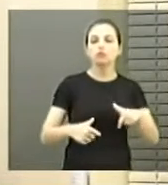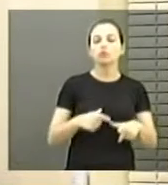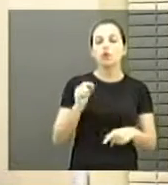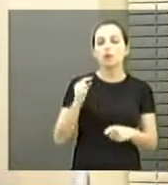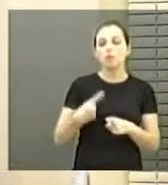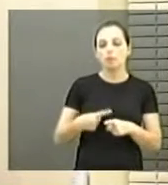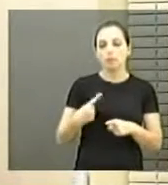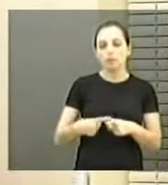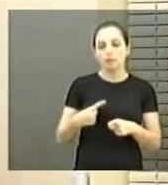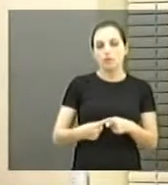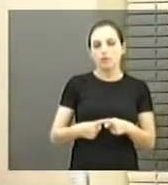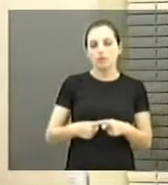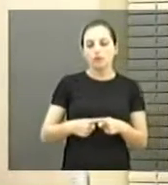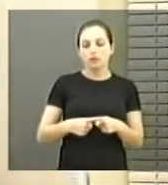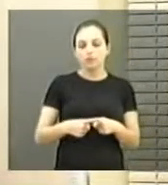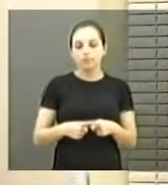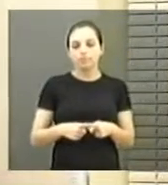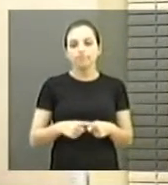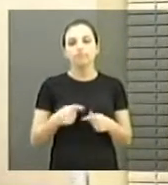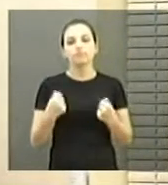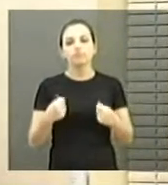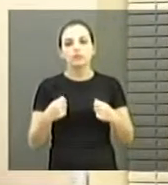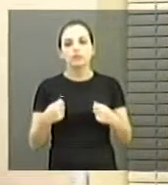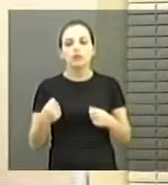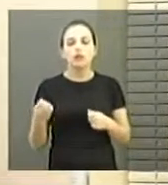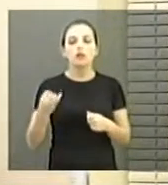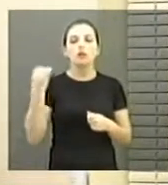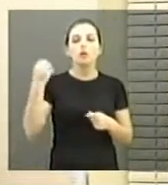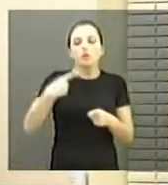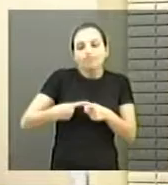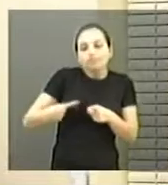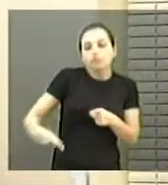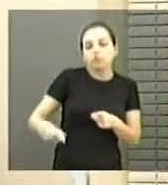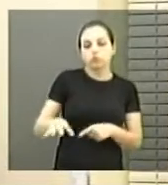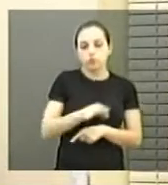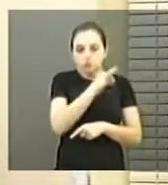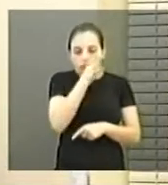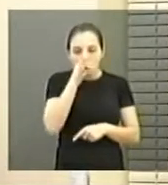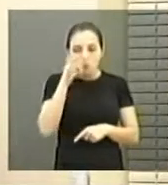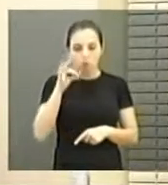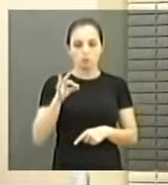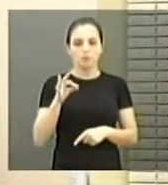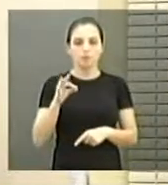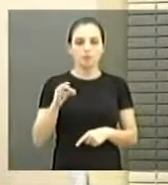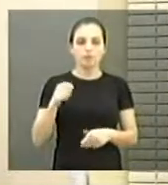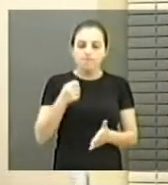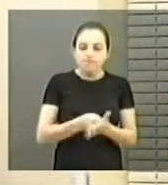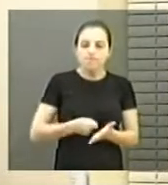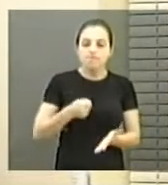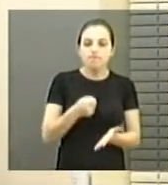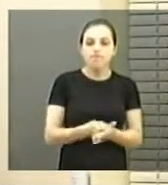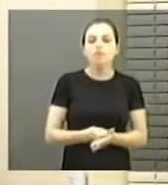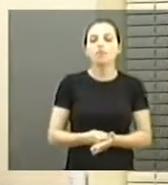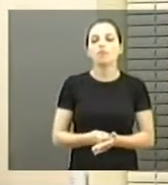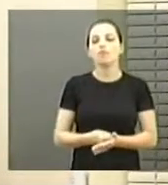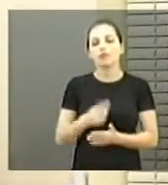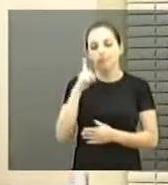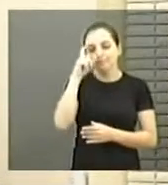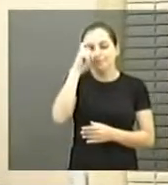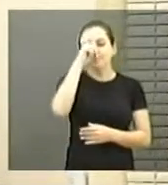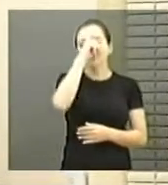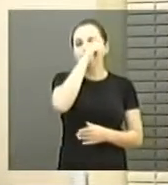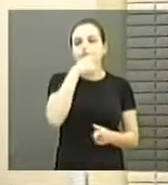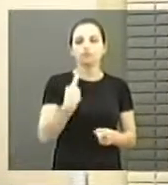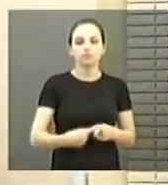tem sido um desafio enorme fazer esse trabalho de combate às drogas. A luta é árdua,